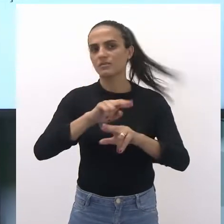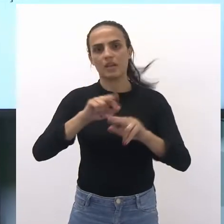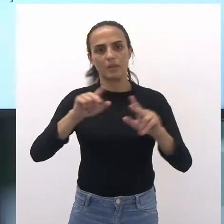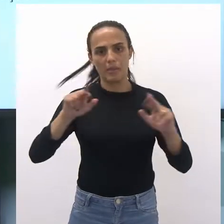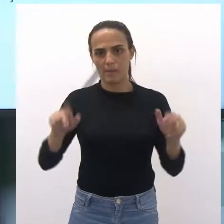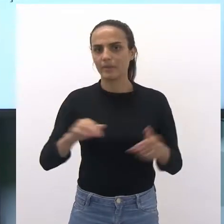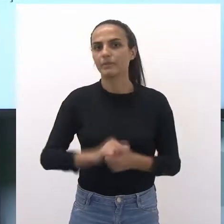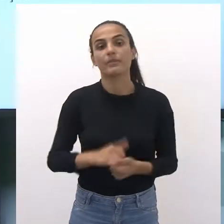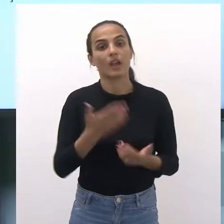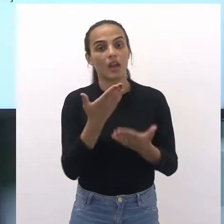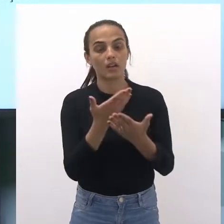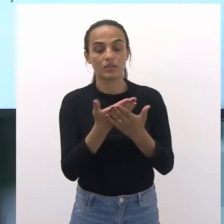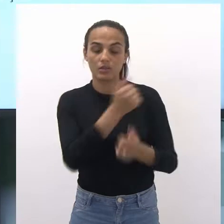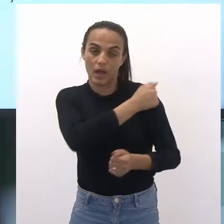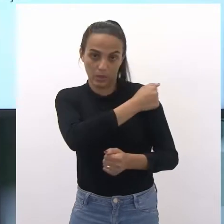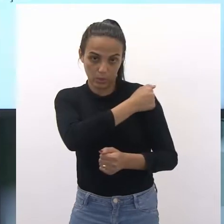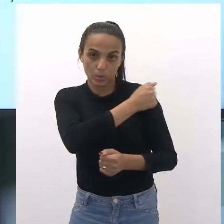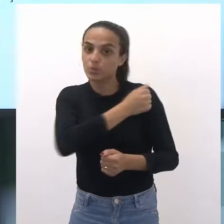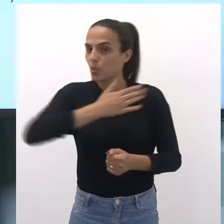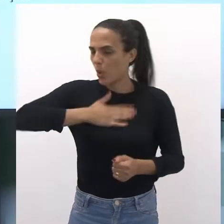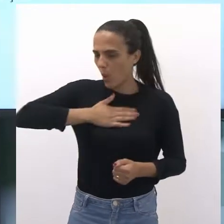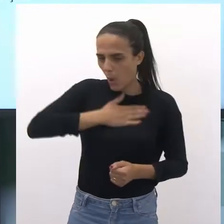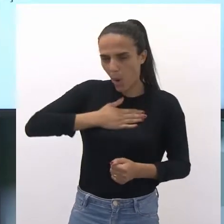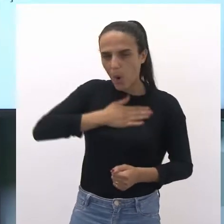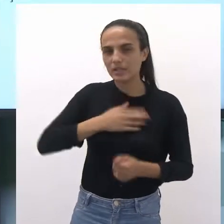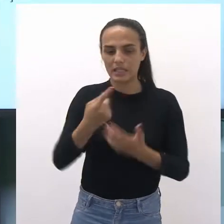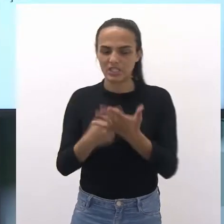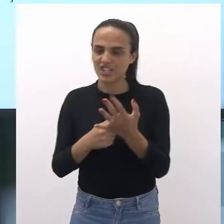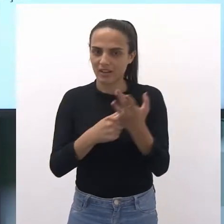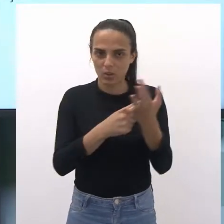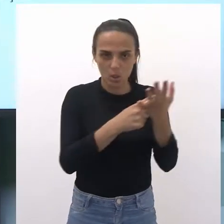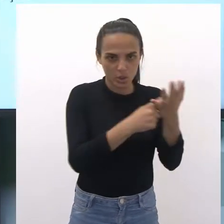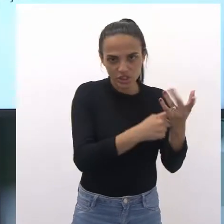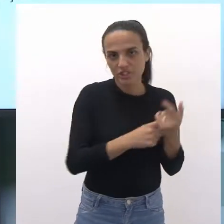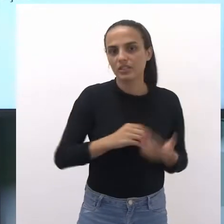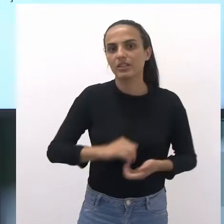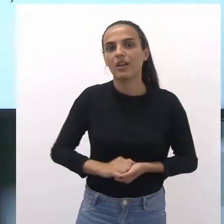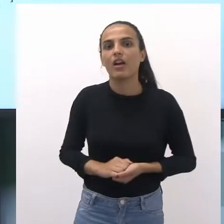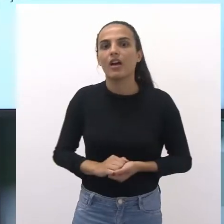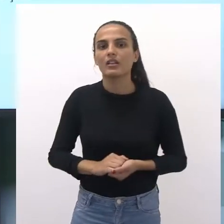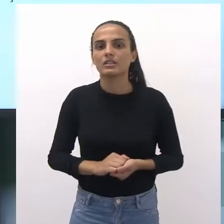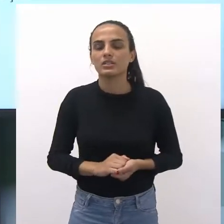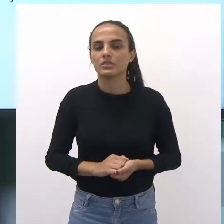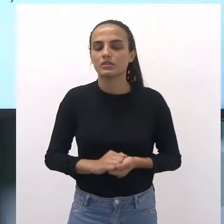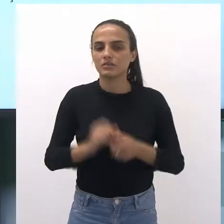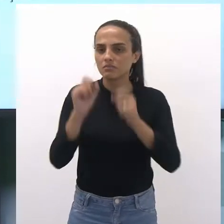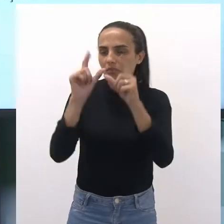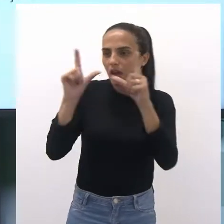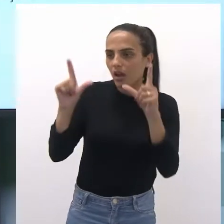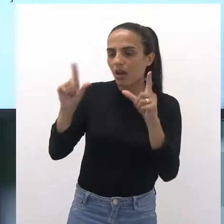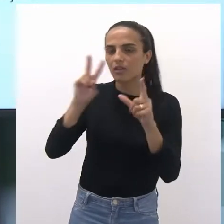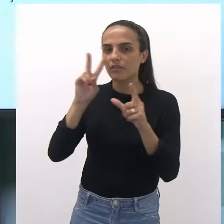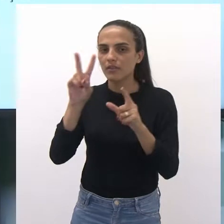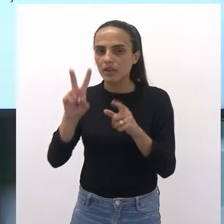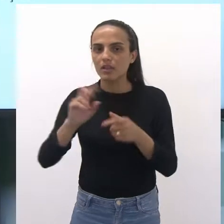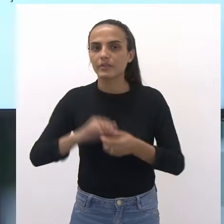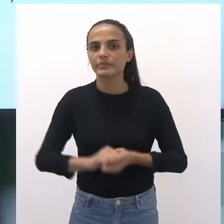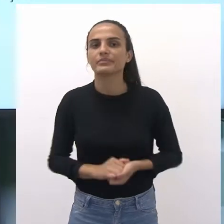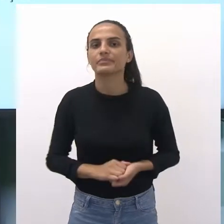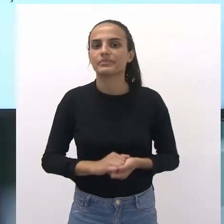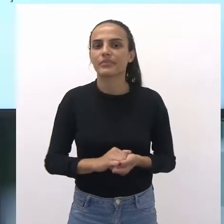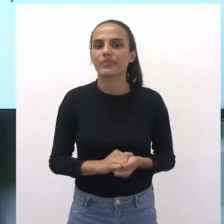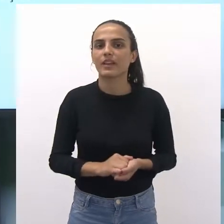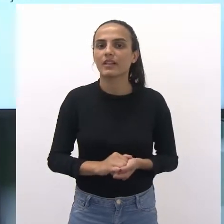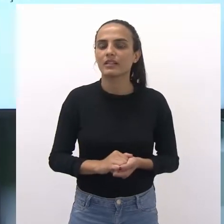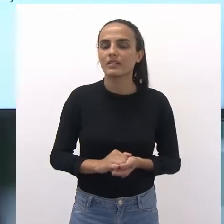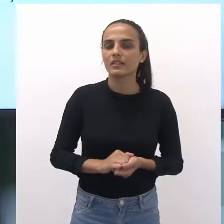né, estudantes gostam dessa movimentação, da tecnologia, de efeitos especiais, da